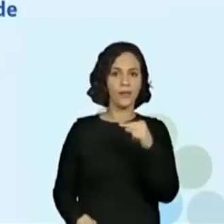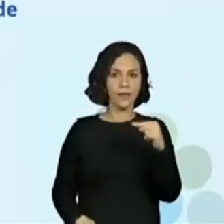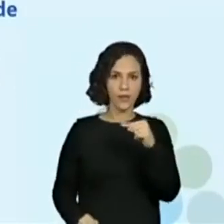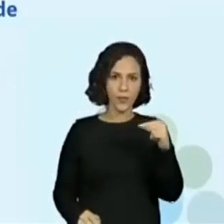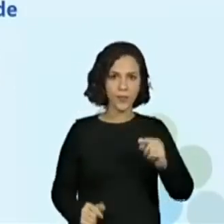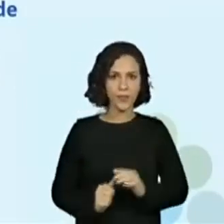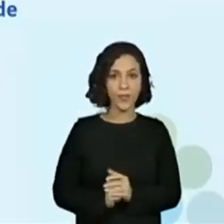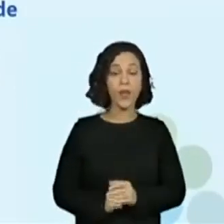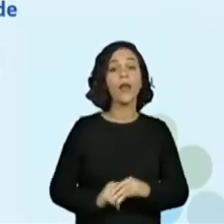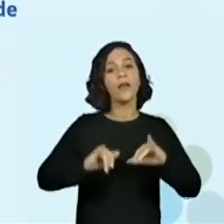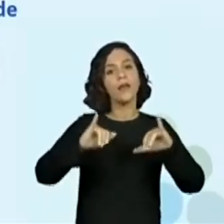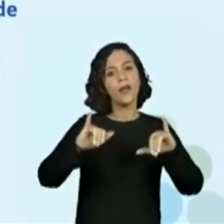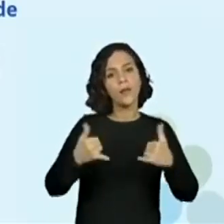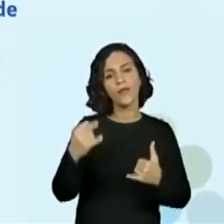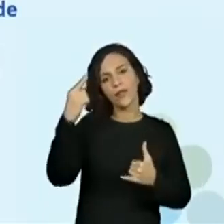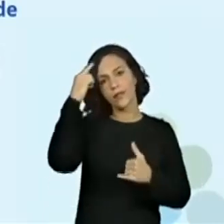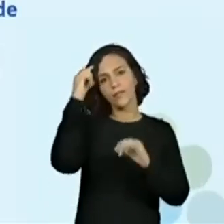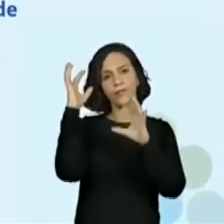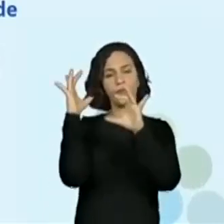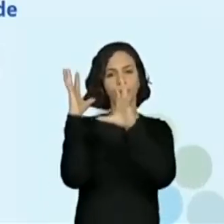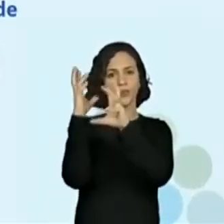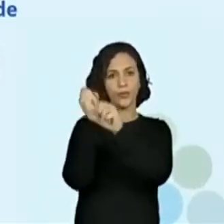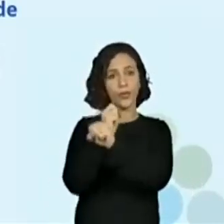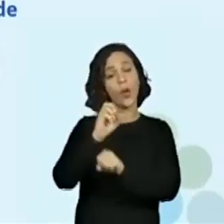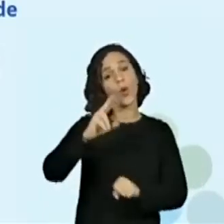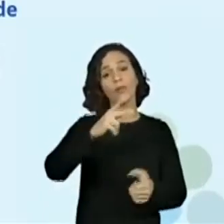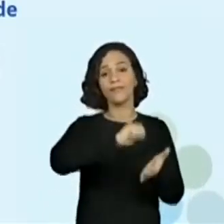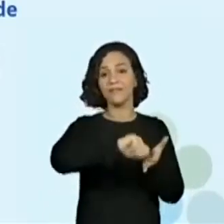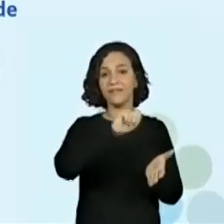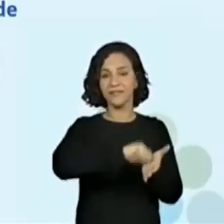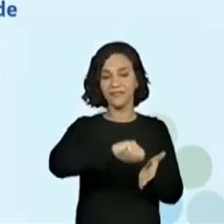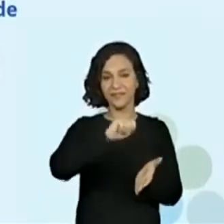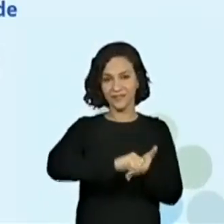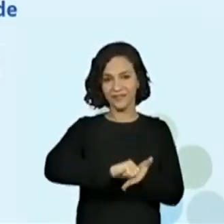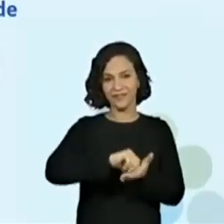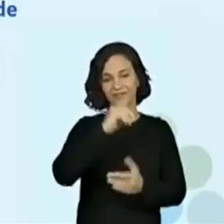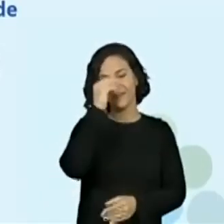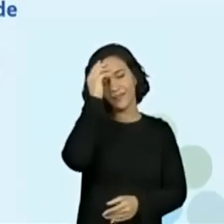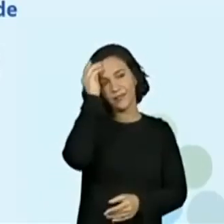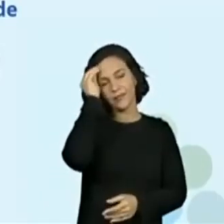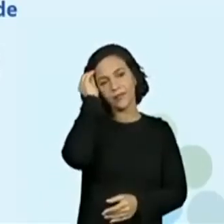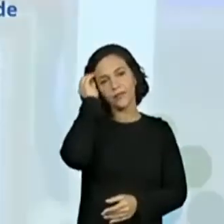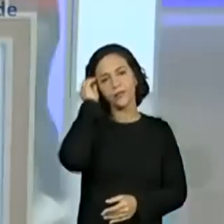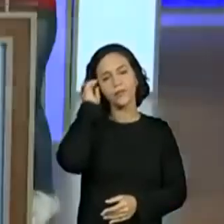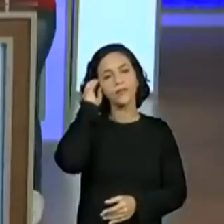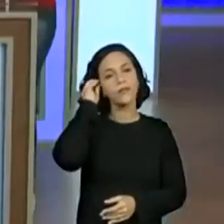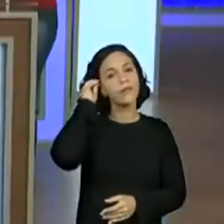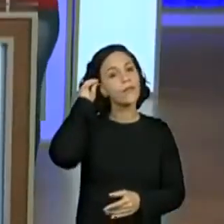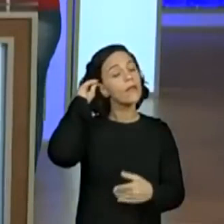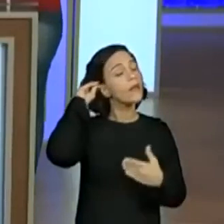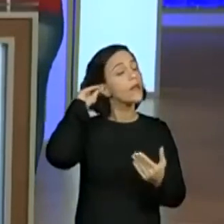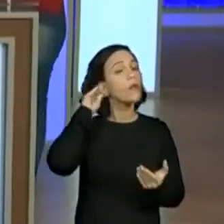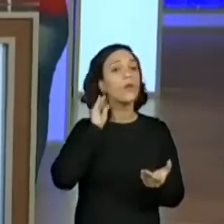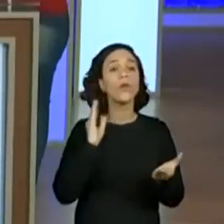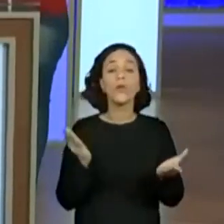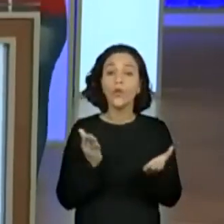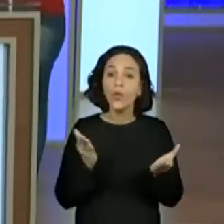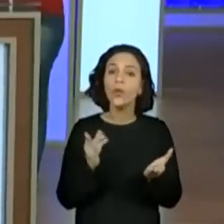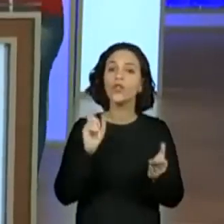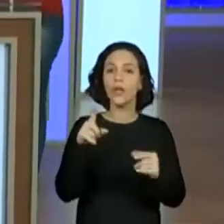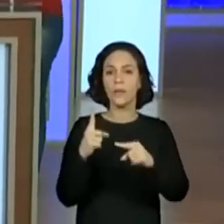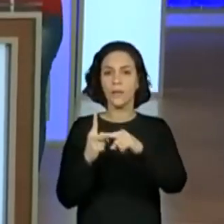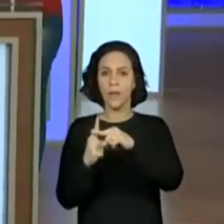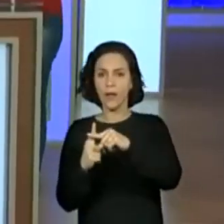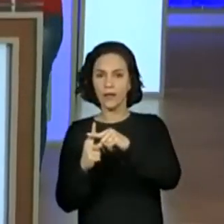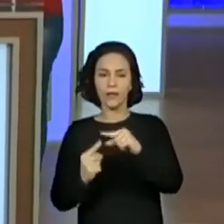e utilizá-los no cálculo mental ou escrito. Ah, então hoje nós vamos trabalhar aí com a adição